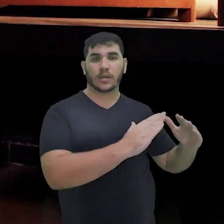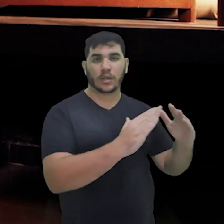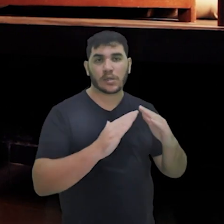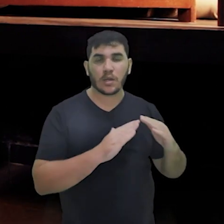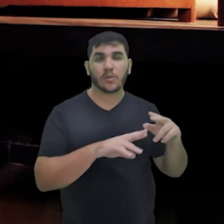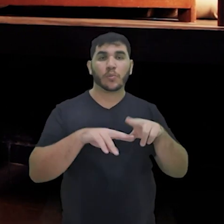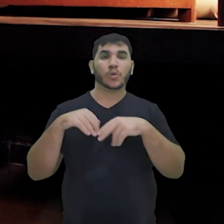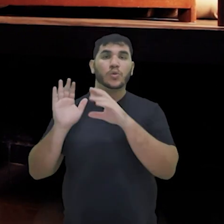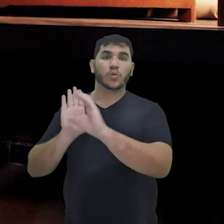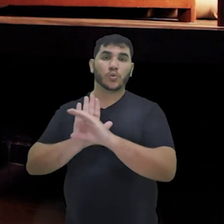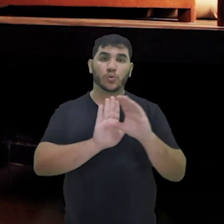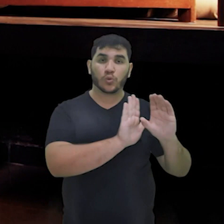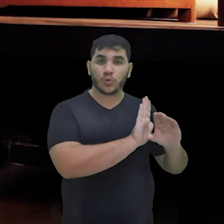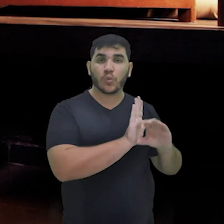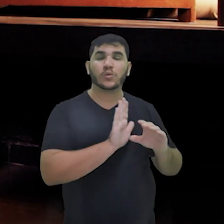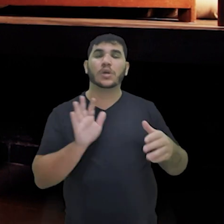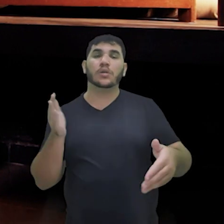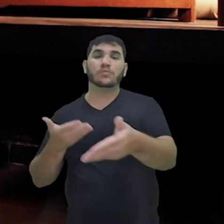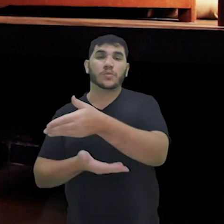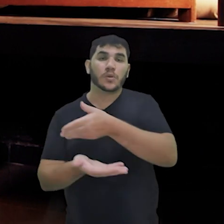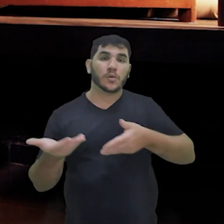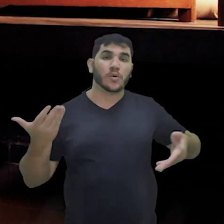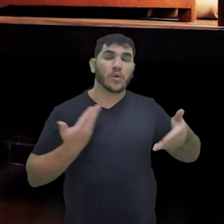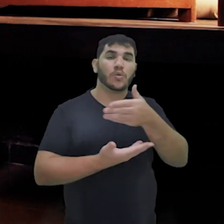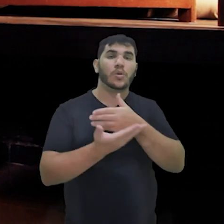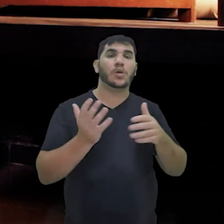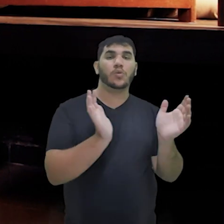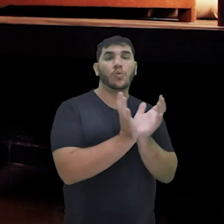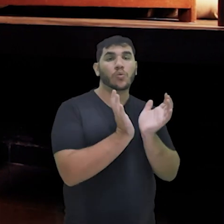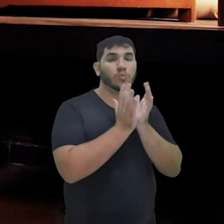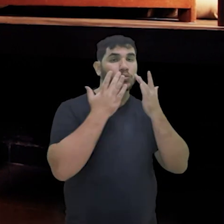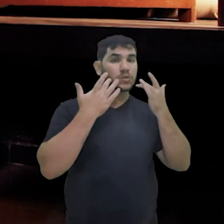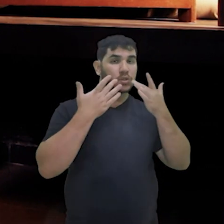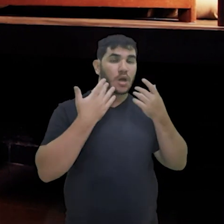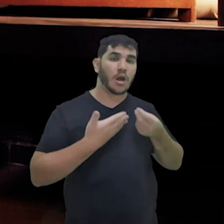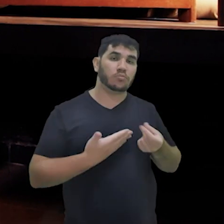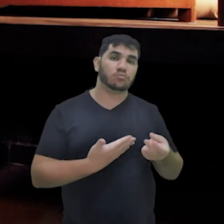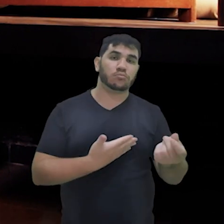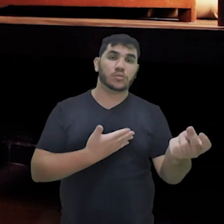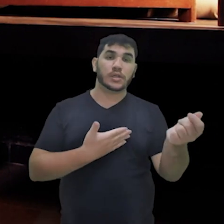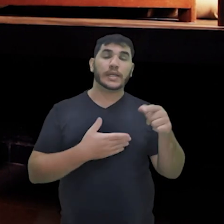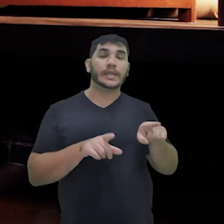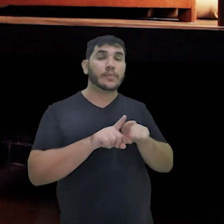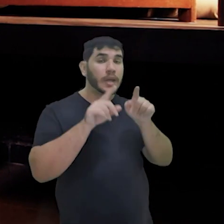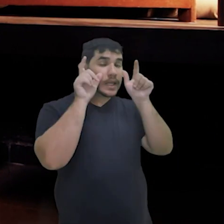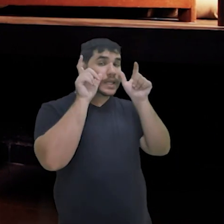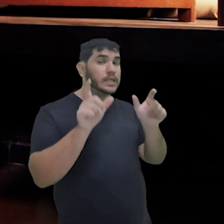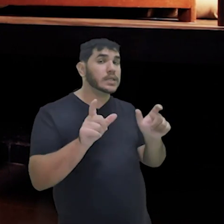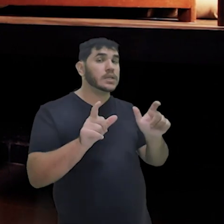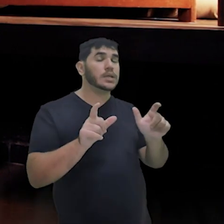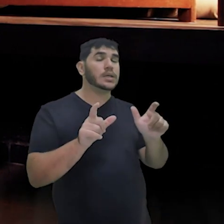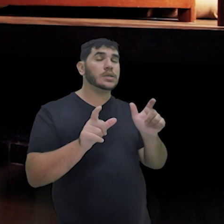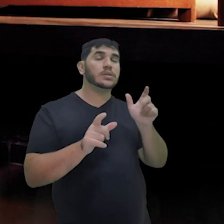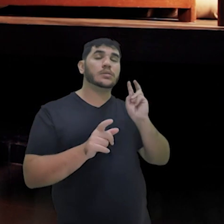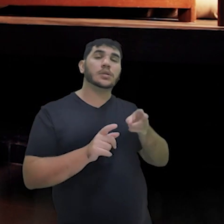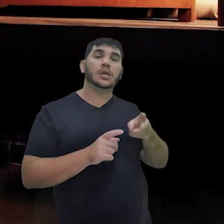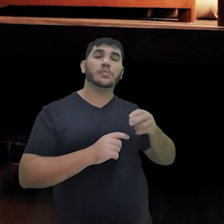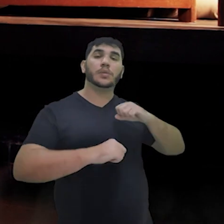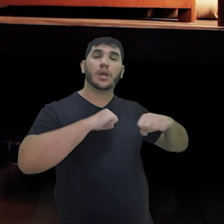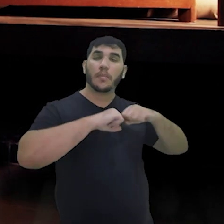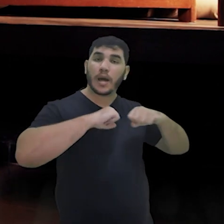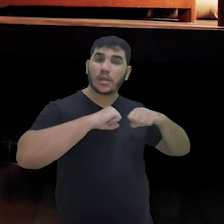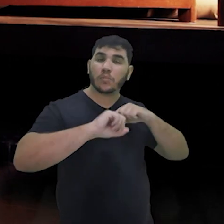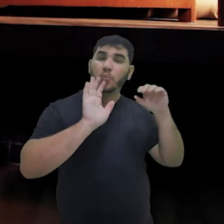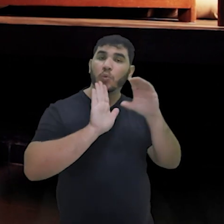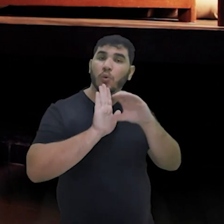conceitos, eles permeiam a história do Nós de Teatro muito tempo. E é interessante que a gente está sempre ali discutindo